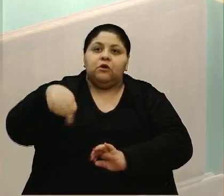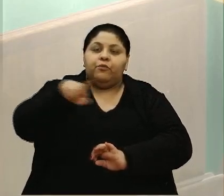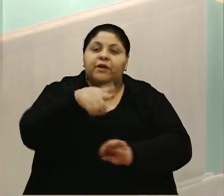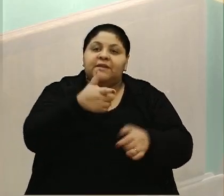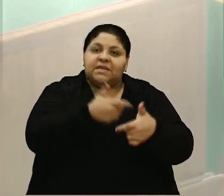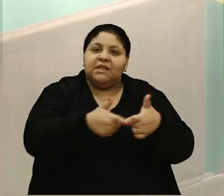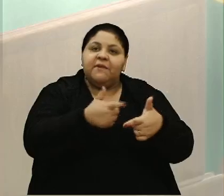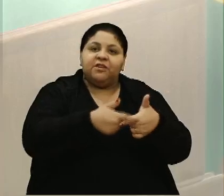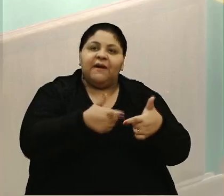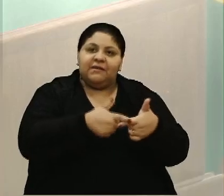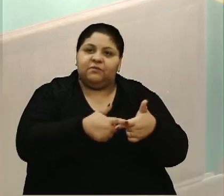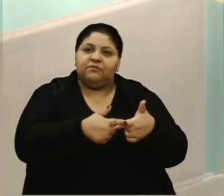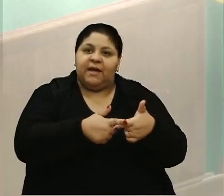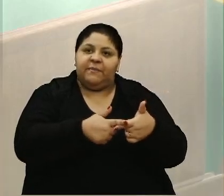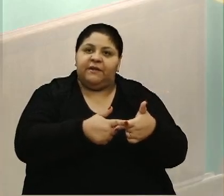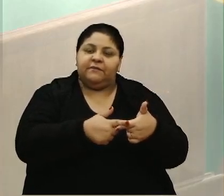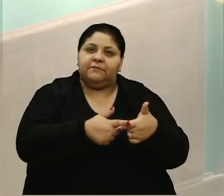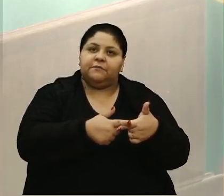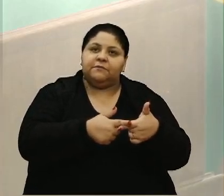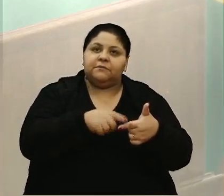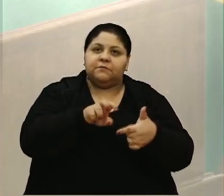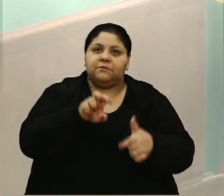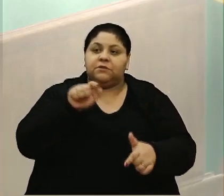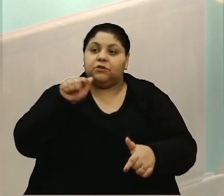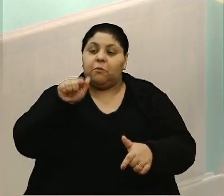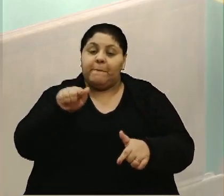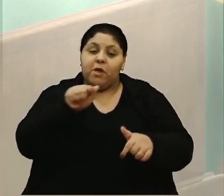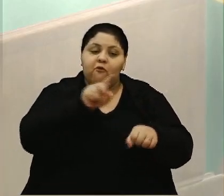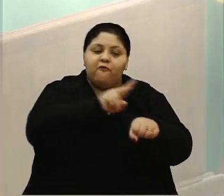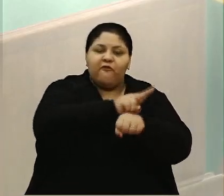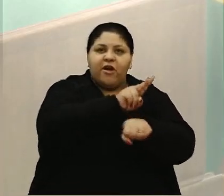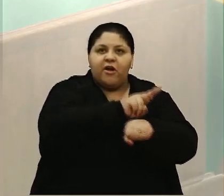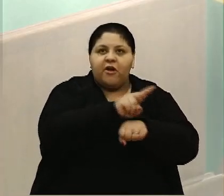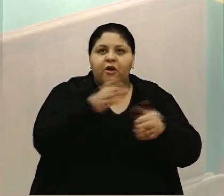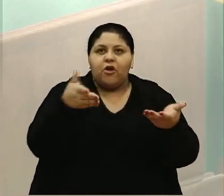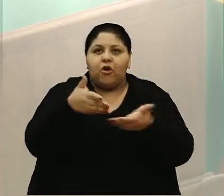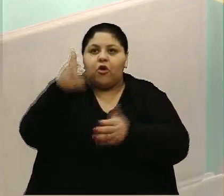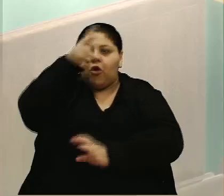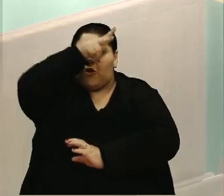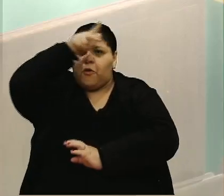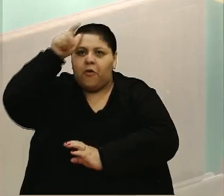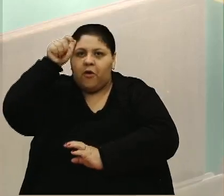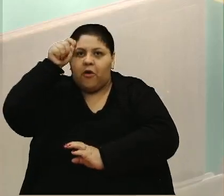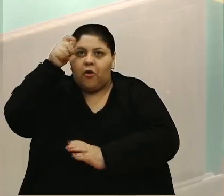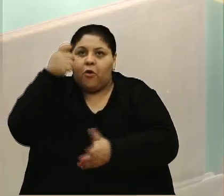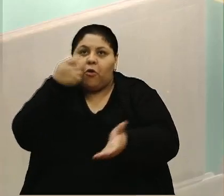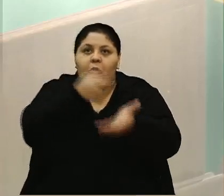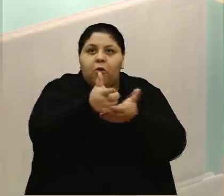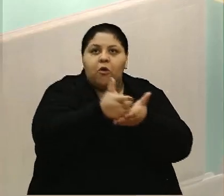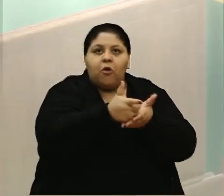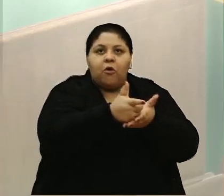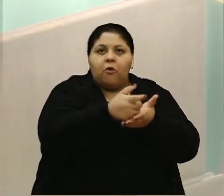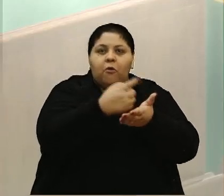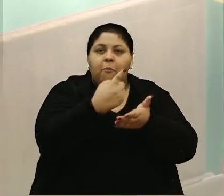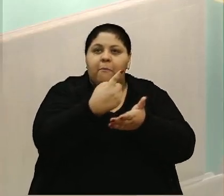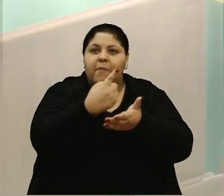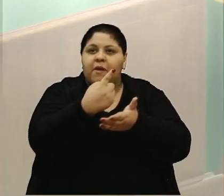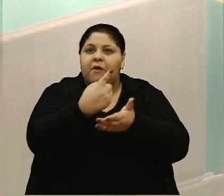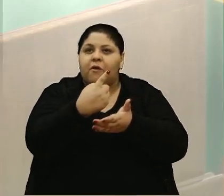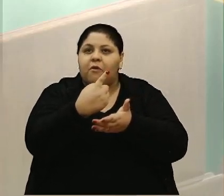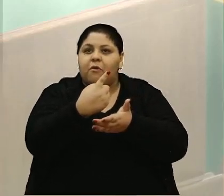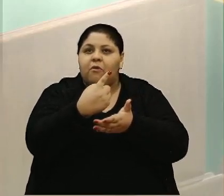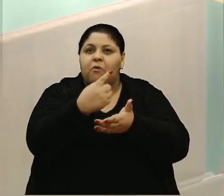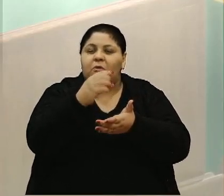problema da 5.000 vagas, que hoje o município compra pagando R$ 1.031 por